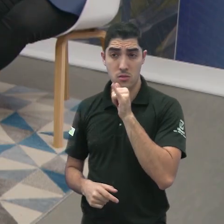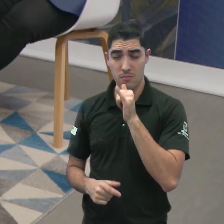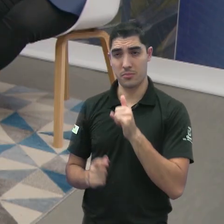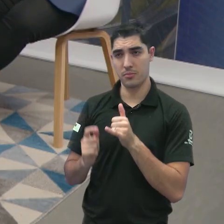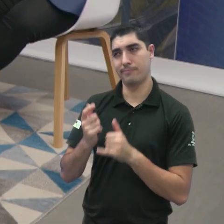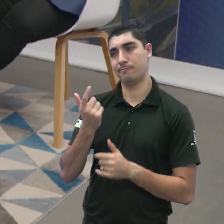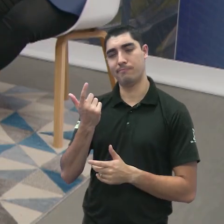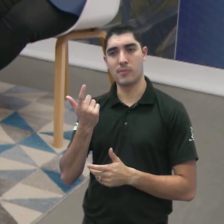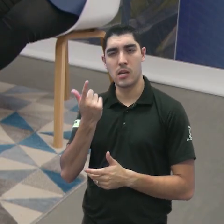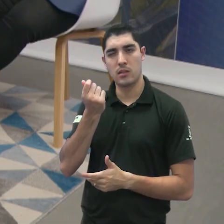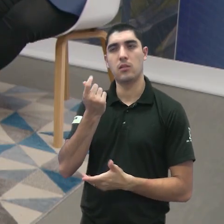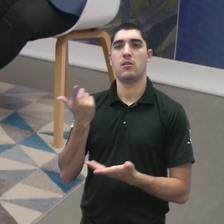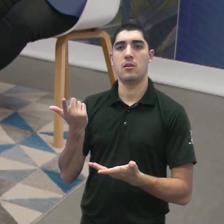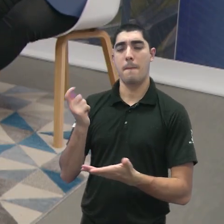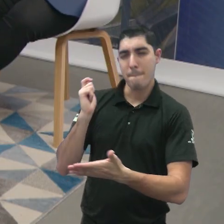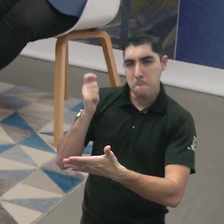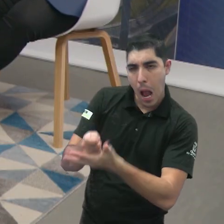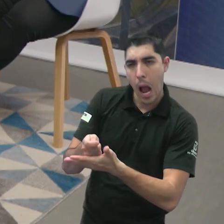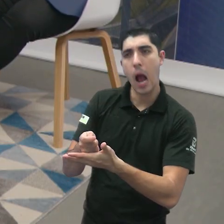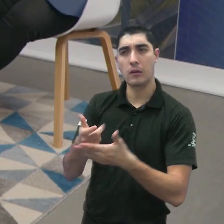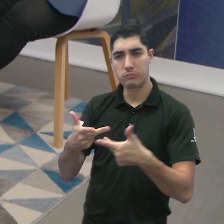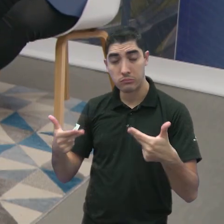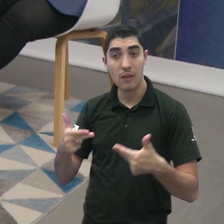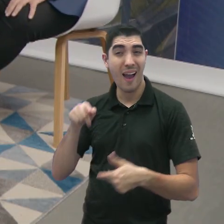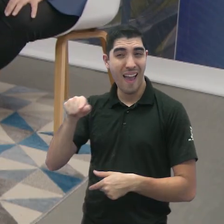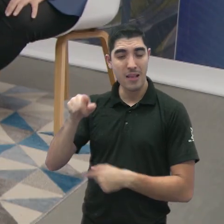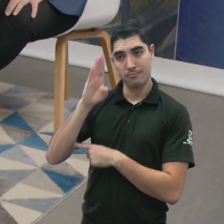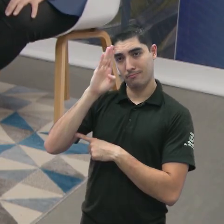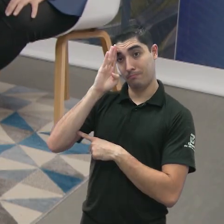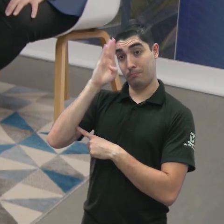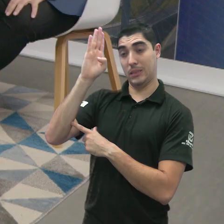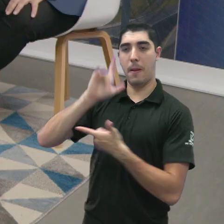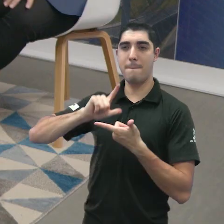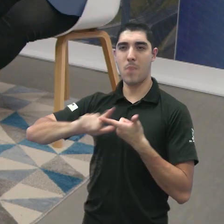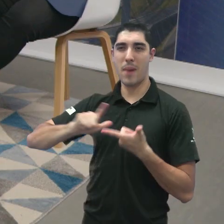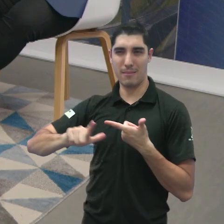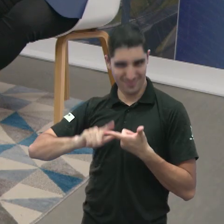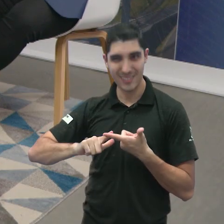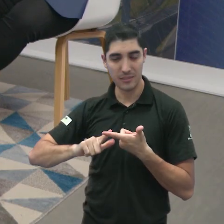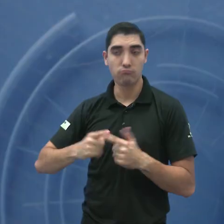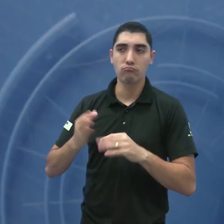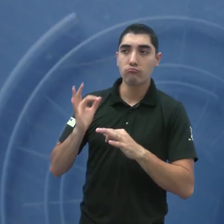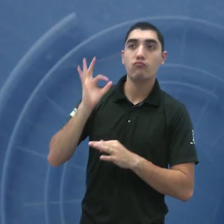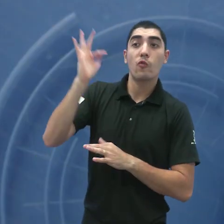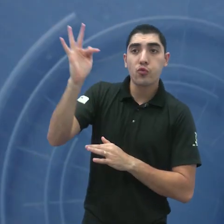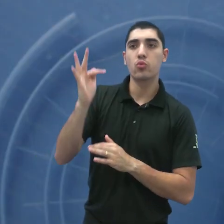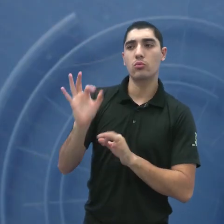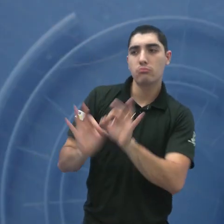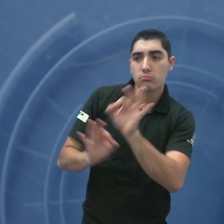é um dos principais entraves, né? A gente vê essa questão para os novos projetos